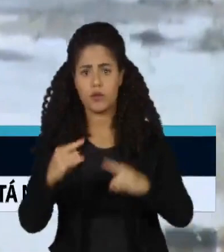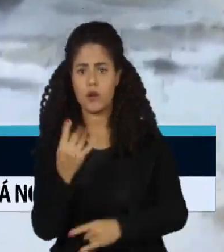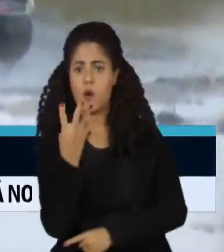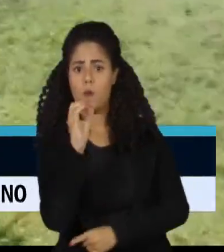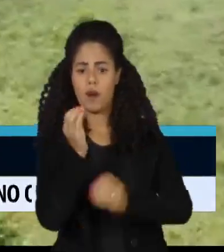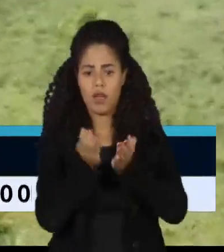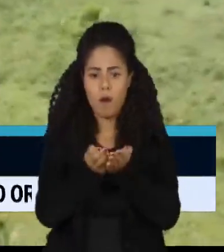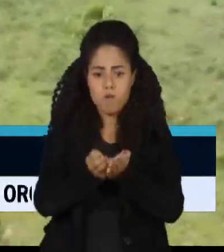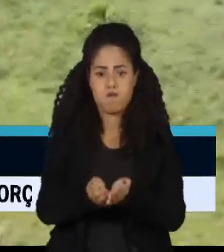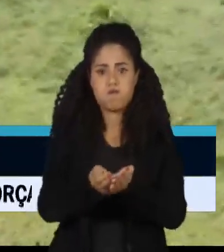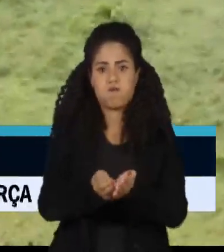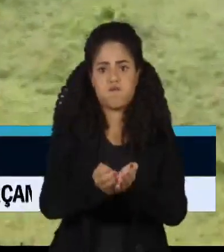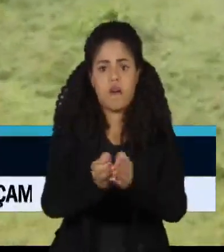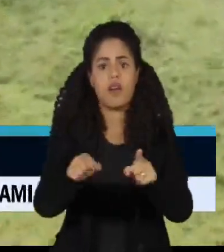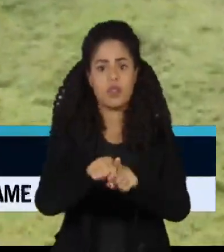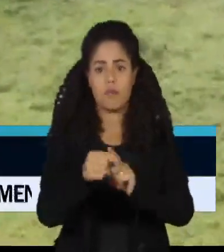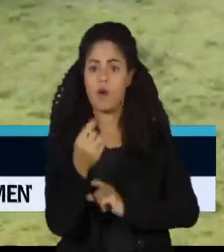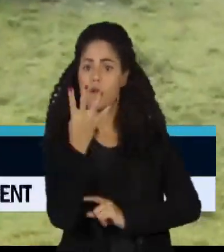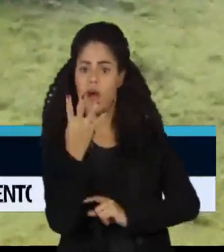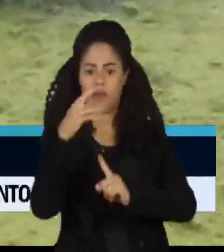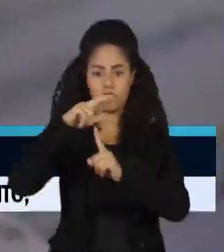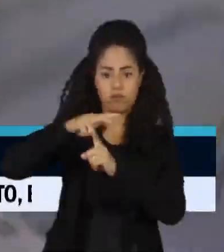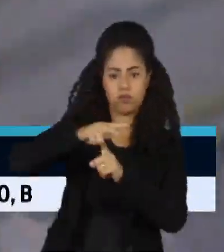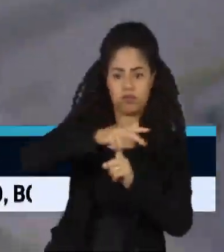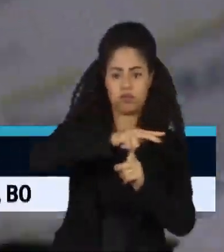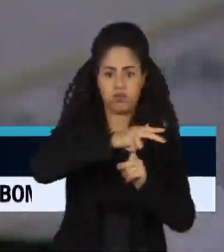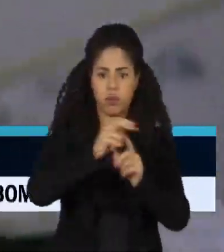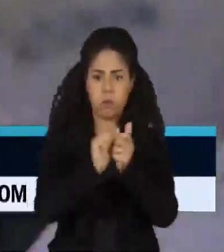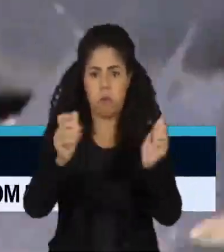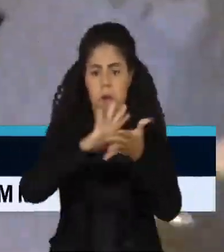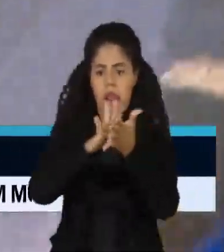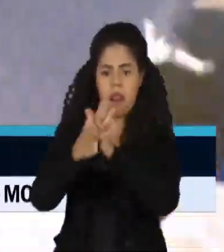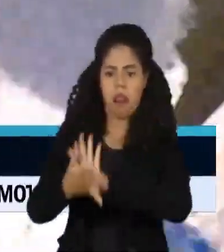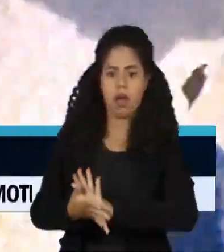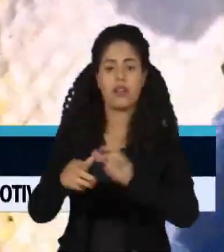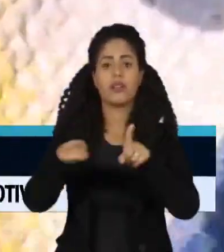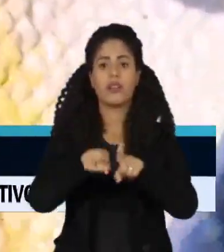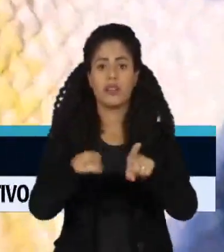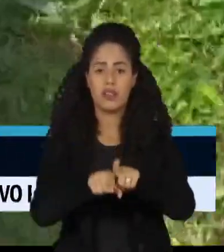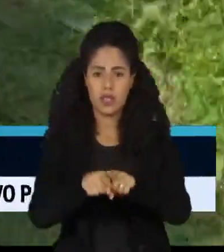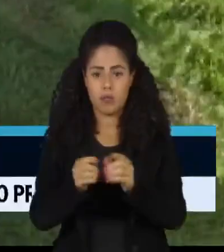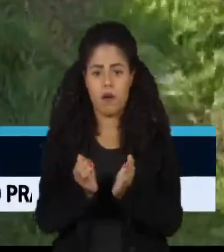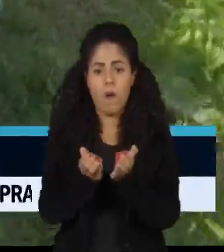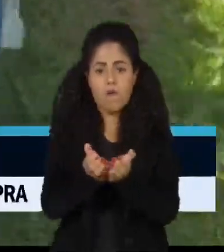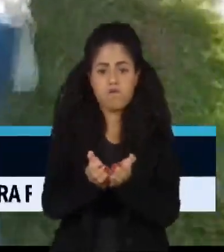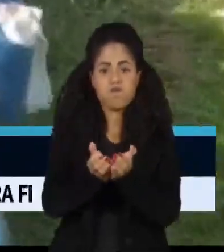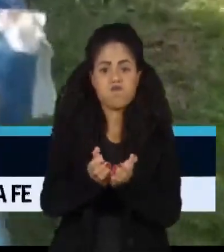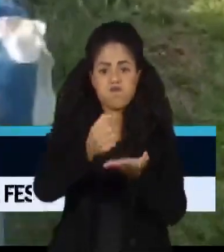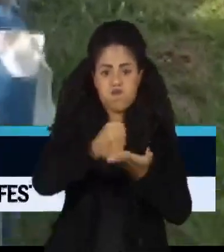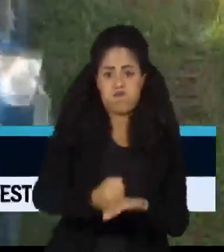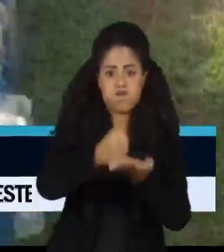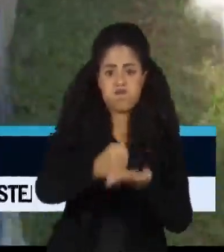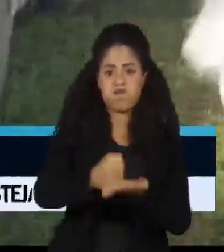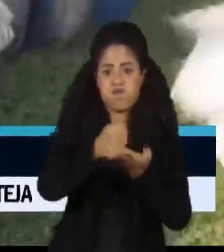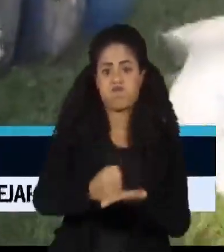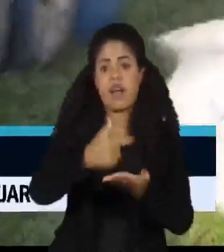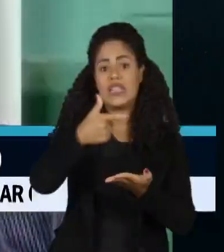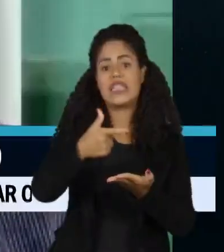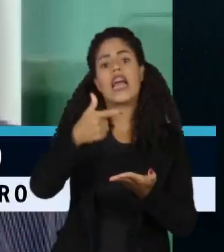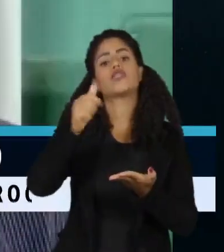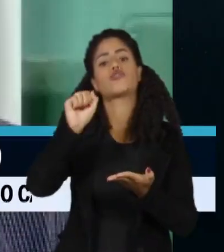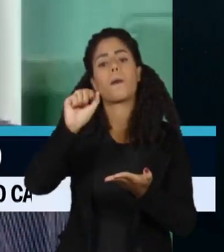balsas, um barco e 4 aeronaves. Foram apreendidas 16 toneladas de cassiterita e 7 mil litros de